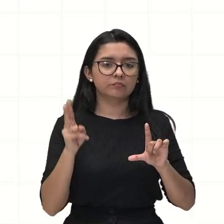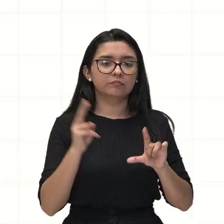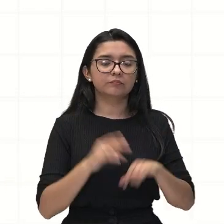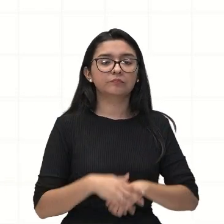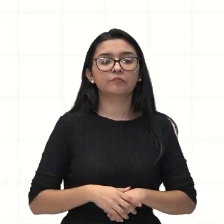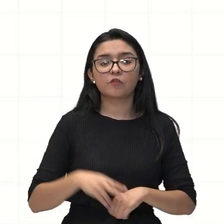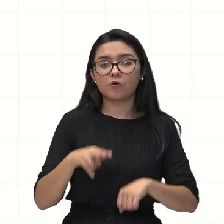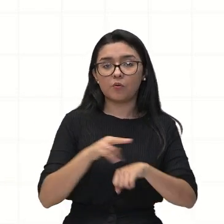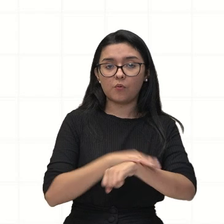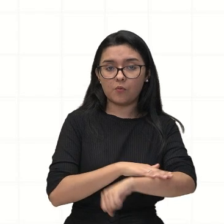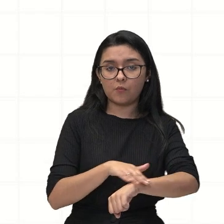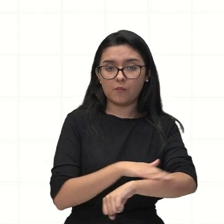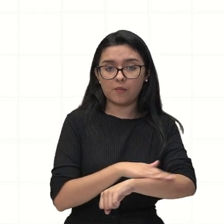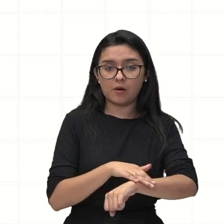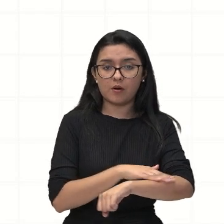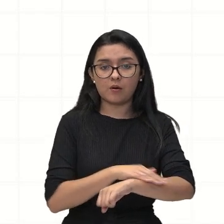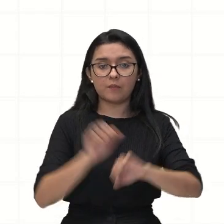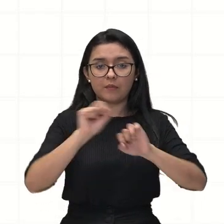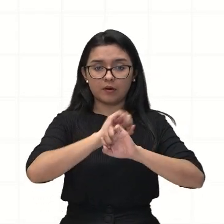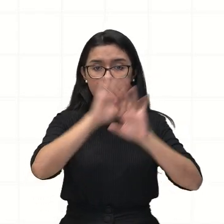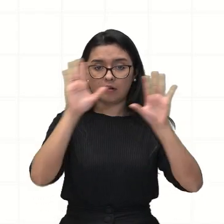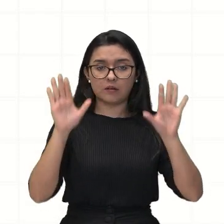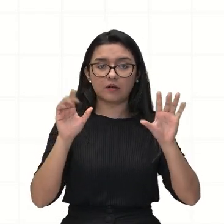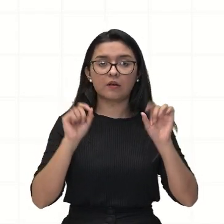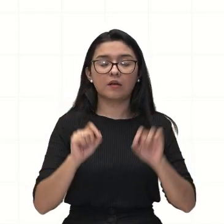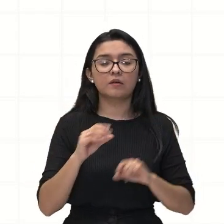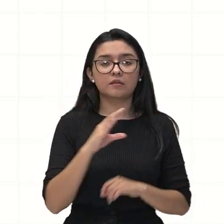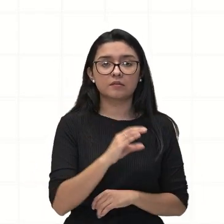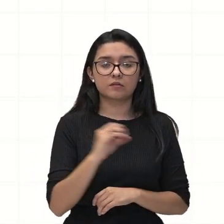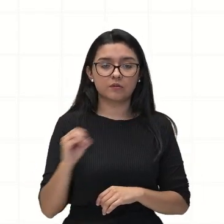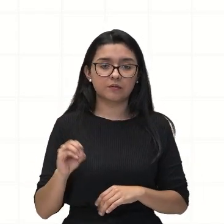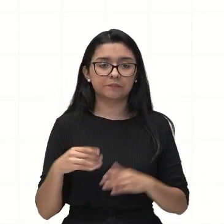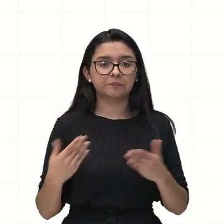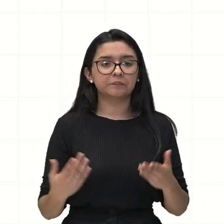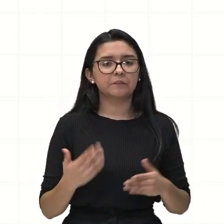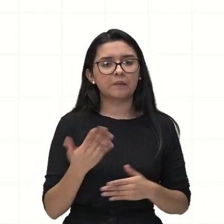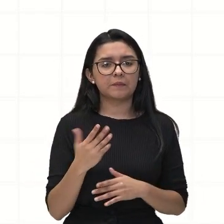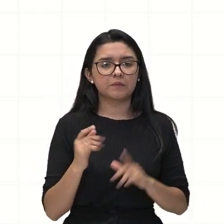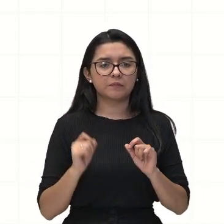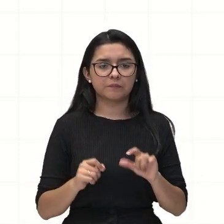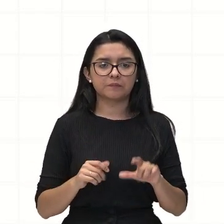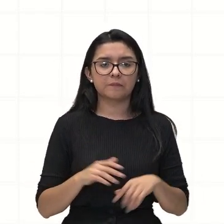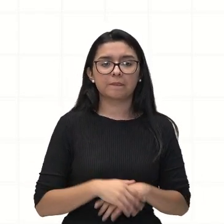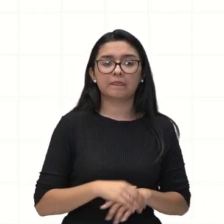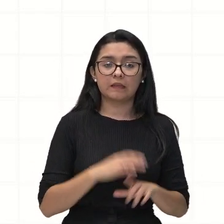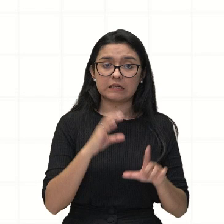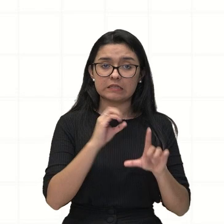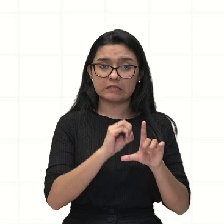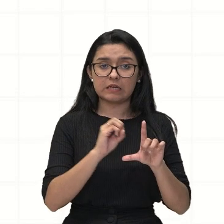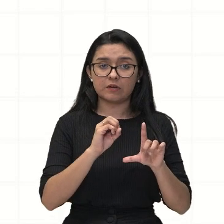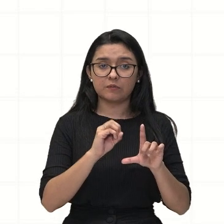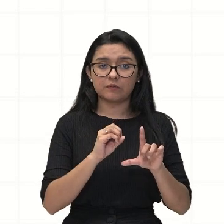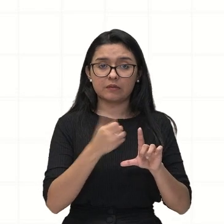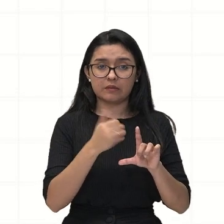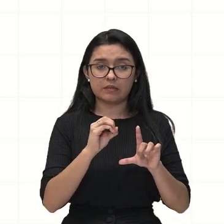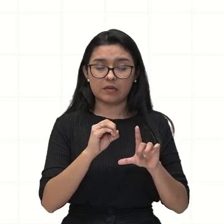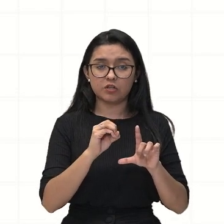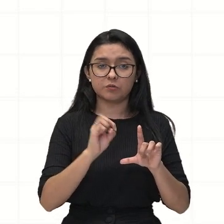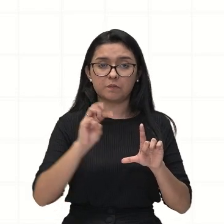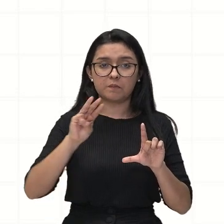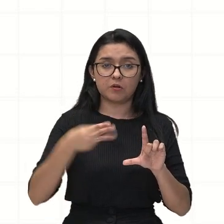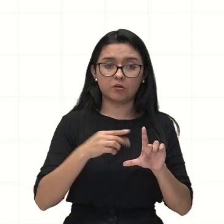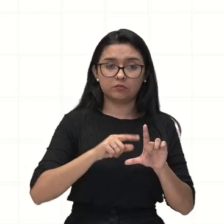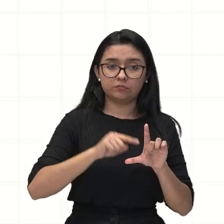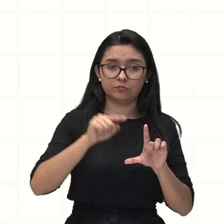aqui, um pouco mais clarinho aqui, que é o centro-oeste, ó, saiu entre algo entre 0 e 10 milhões. Subiu.